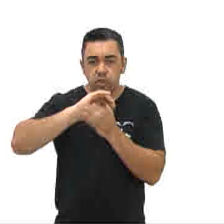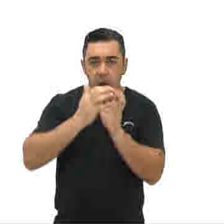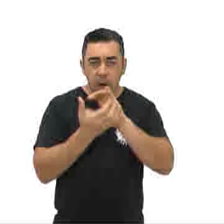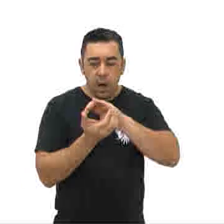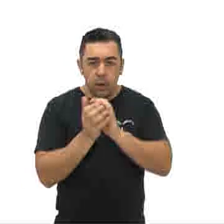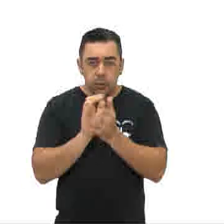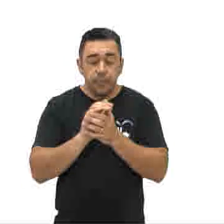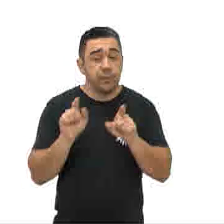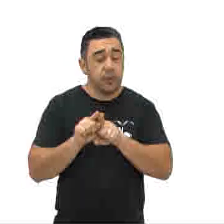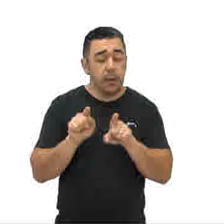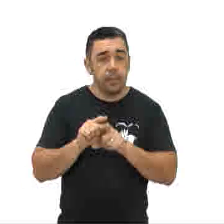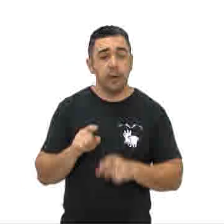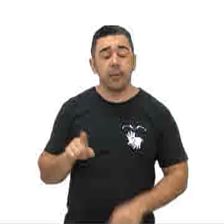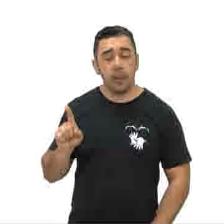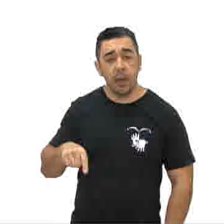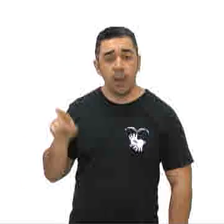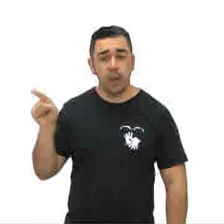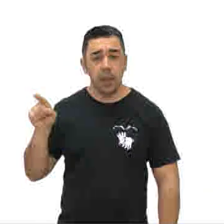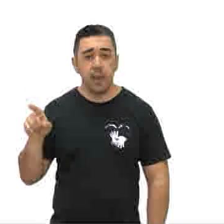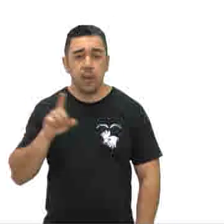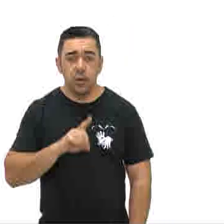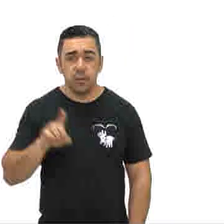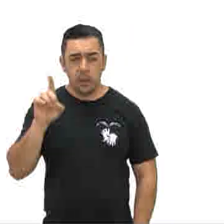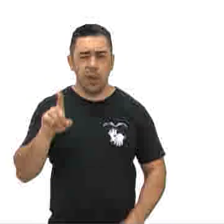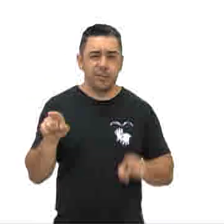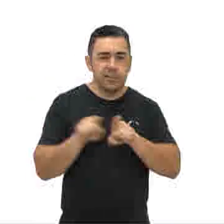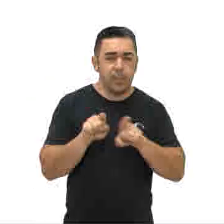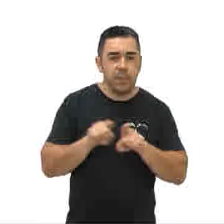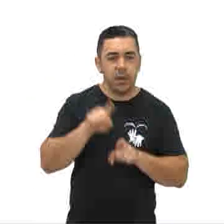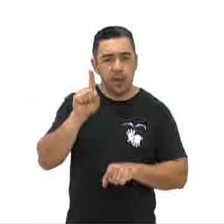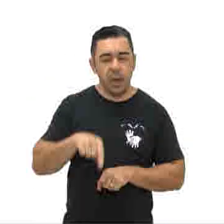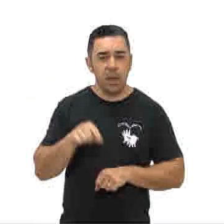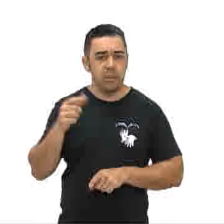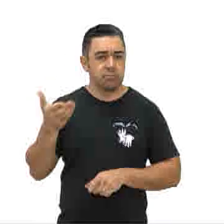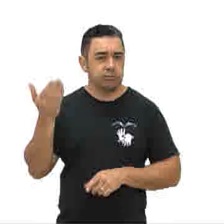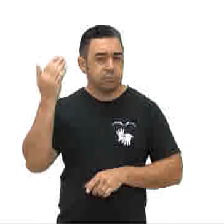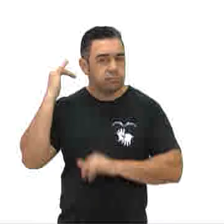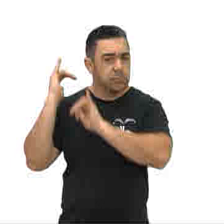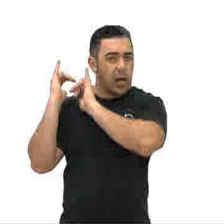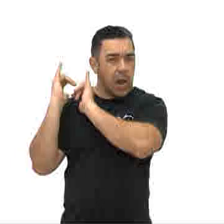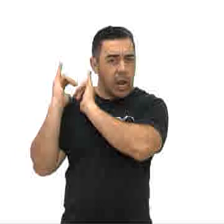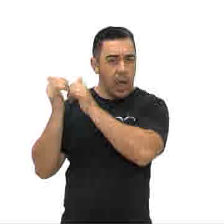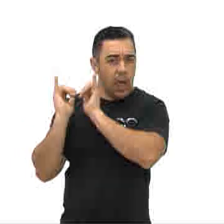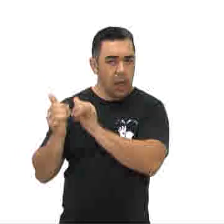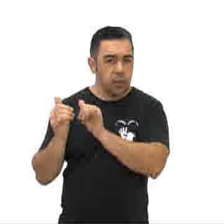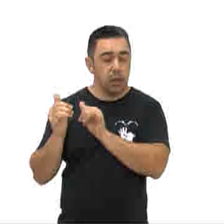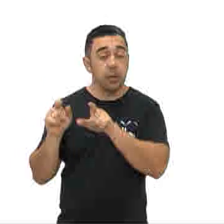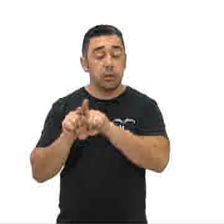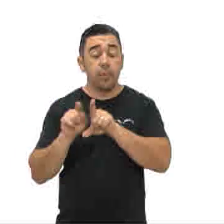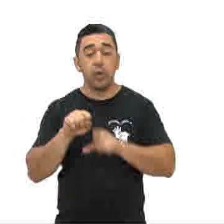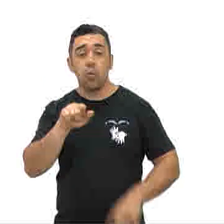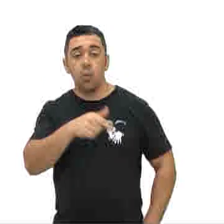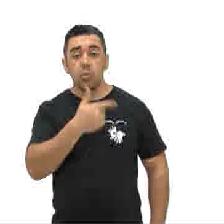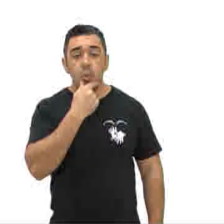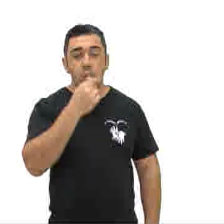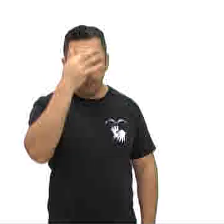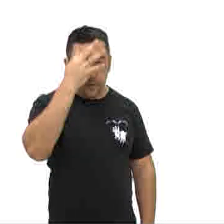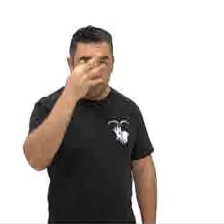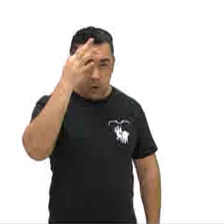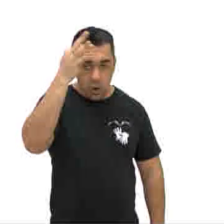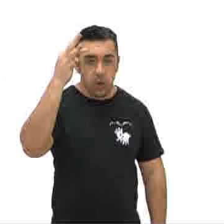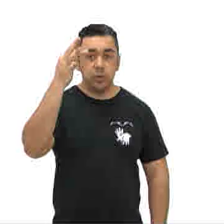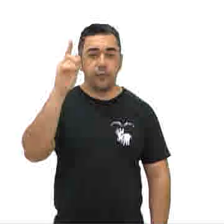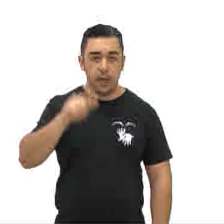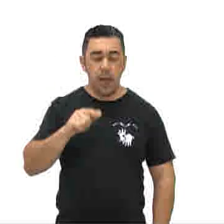hermético também se refere a Hermes Trismegisto, uma figura quase lendária, né? Filósofo egípcio considerado o pai